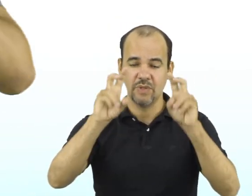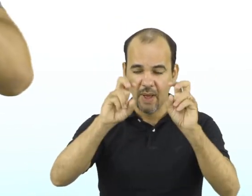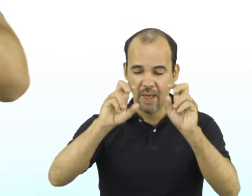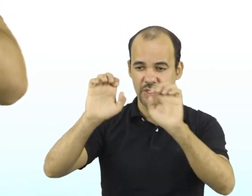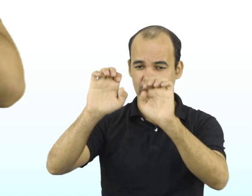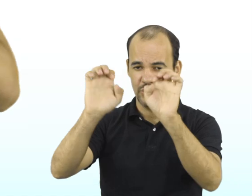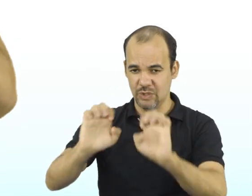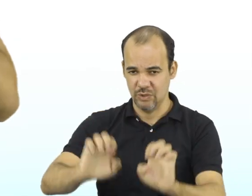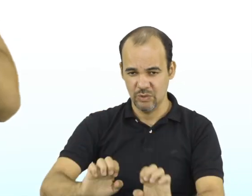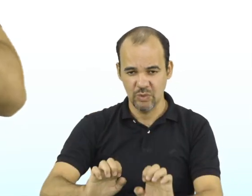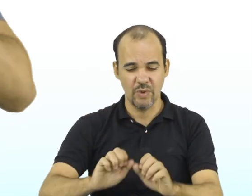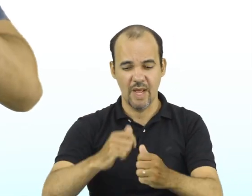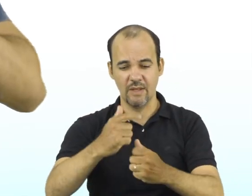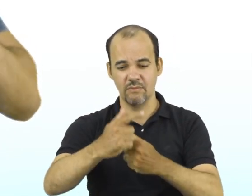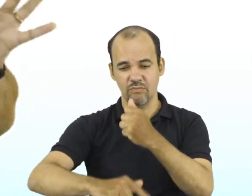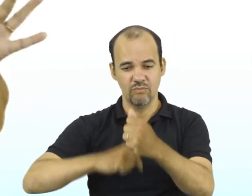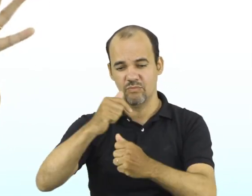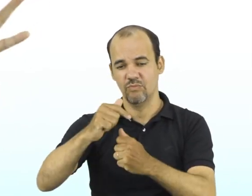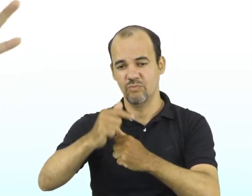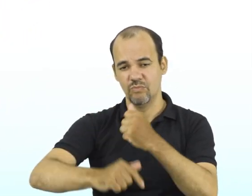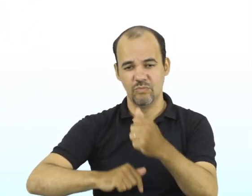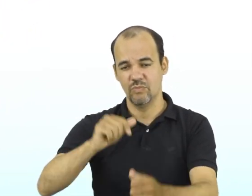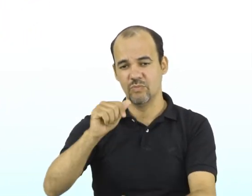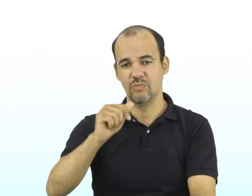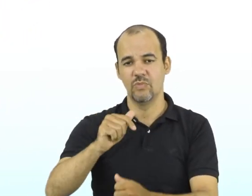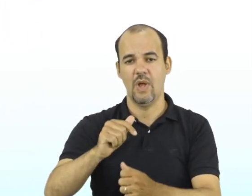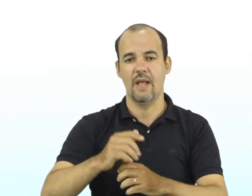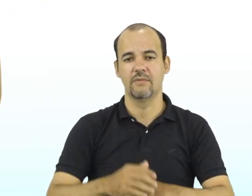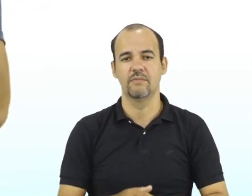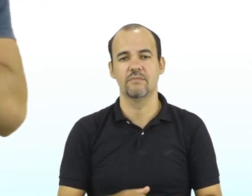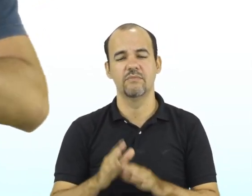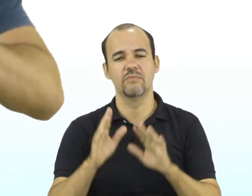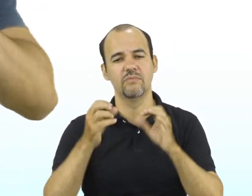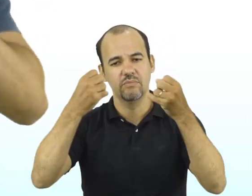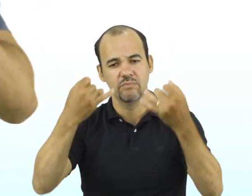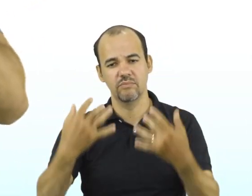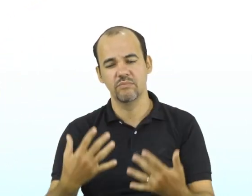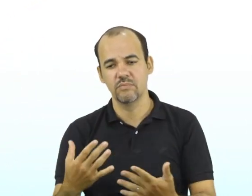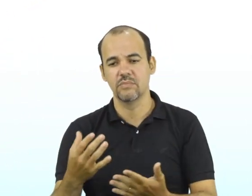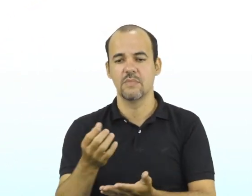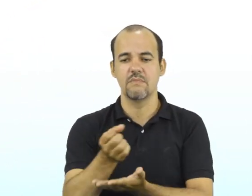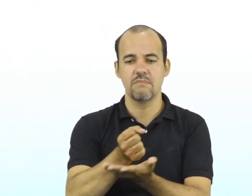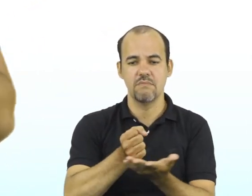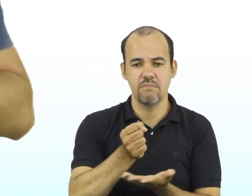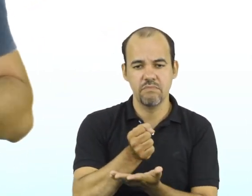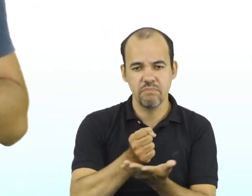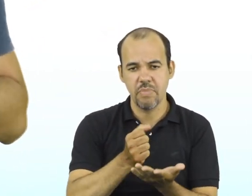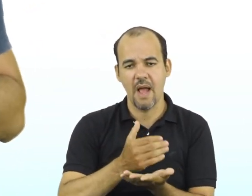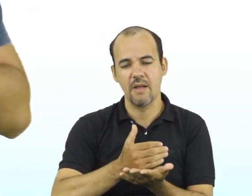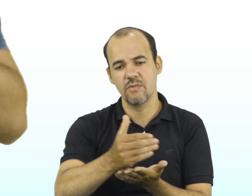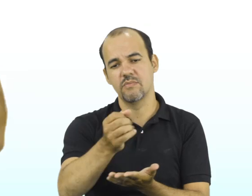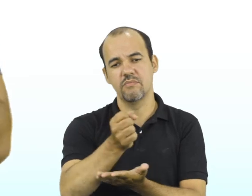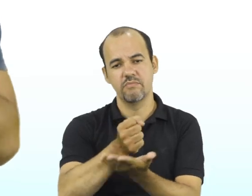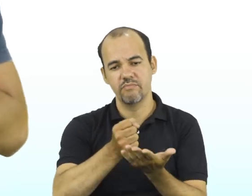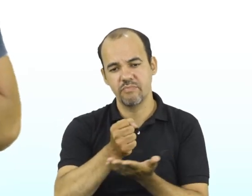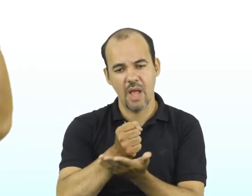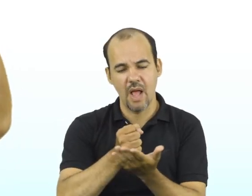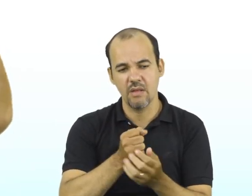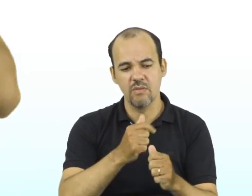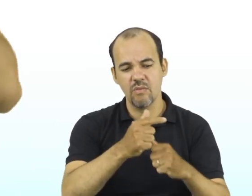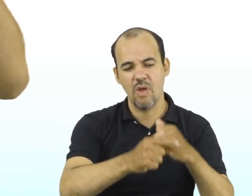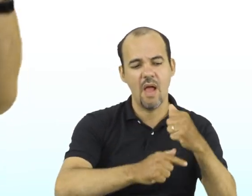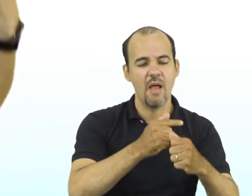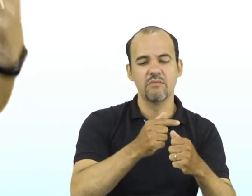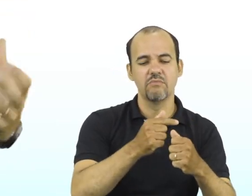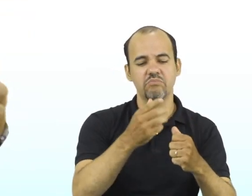sobre estrutura atômica. Vamos começar do básico. Vamos começar com uma base inicial. O que vem a ser um átomo,